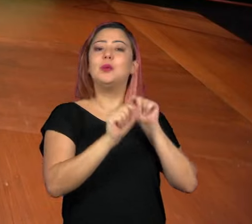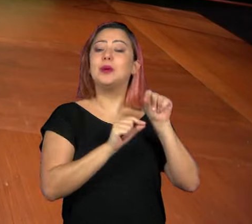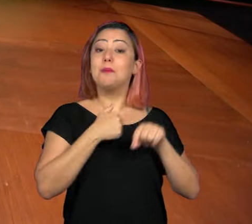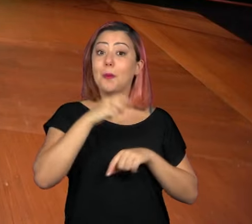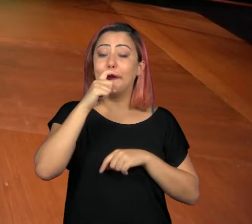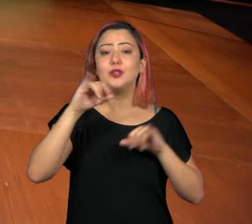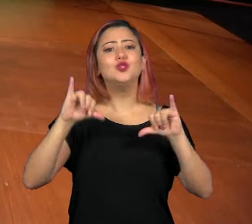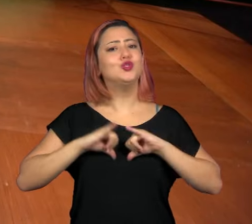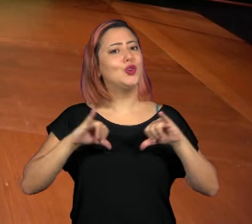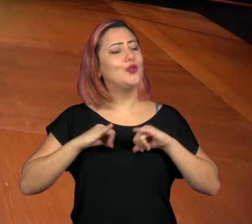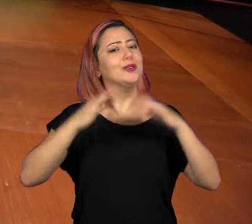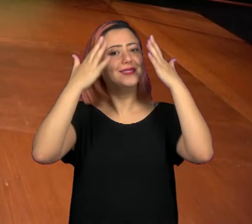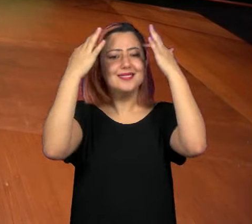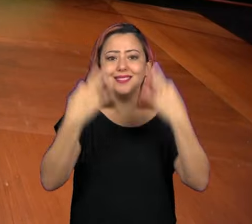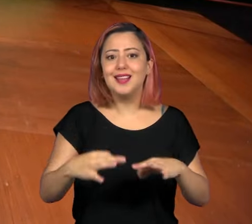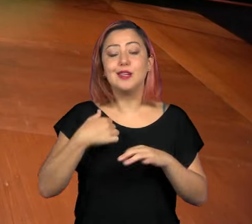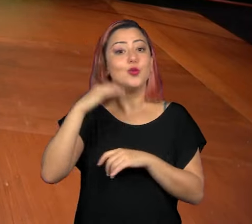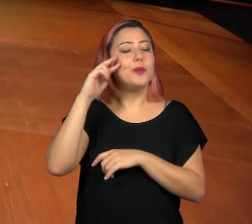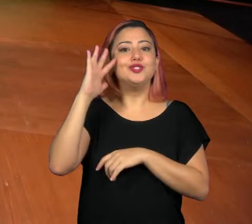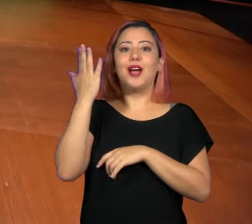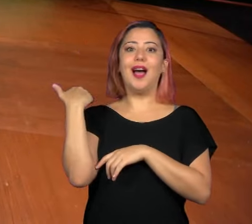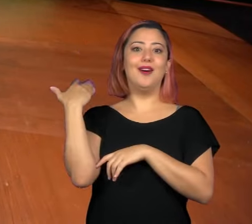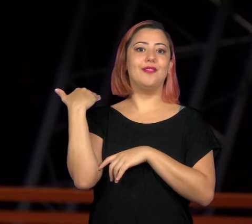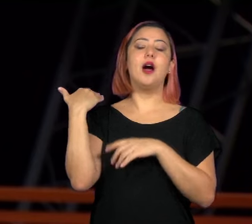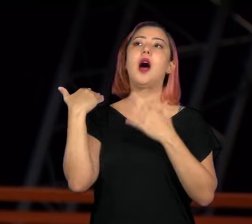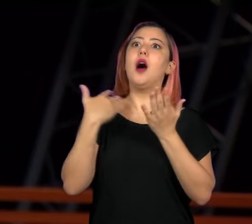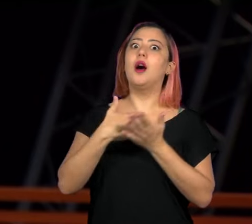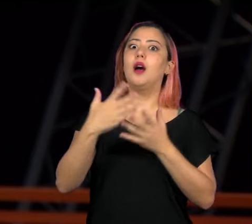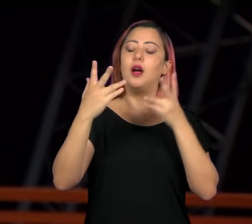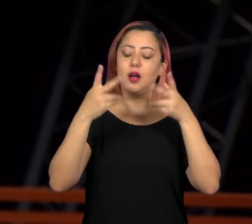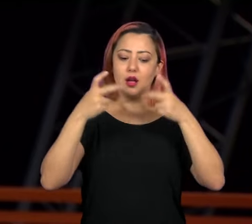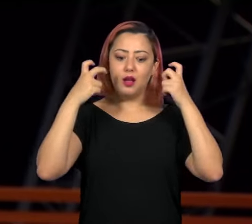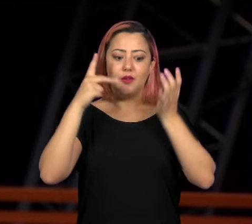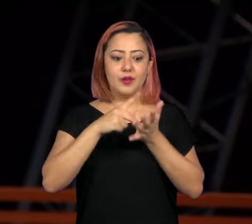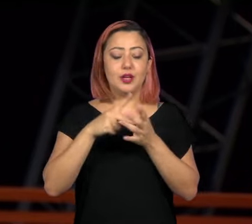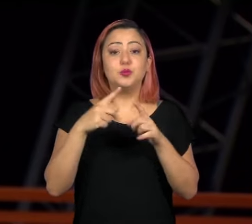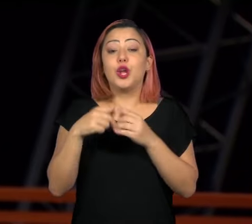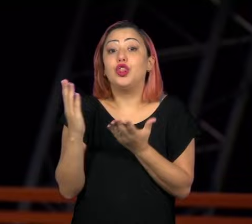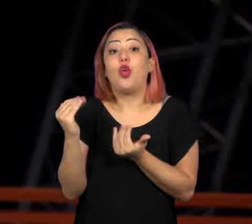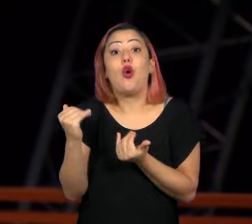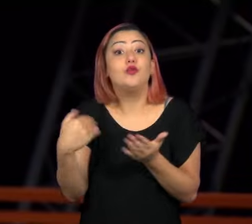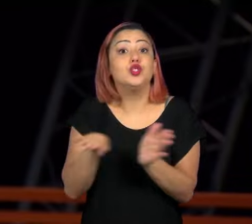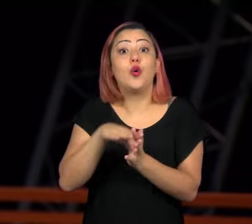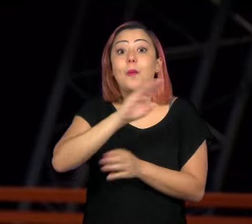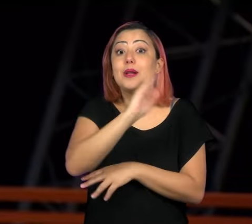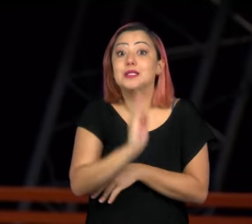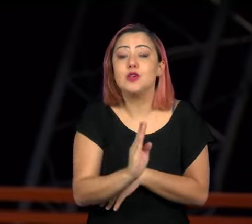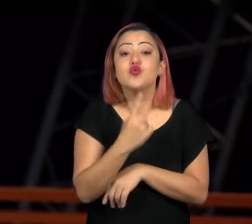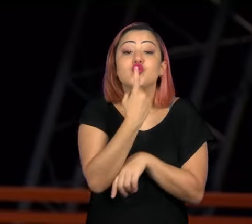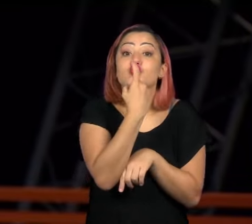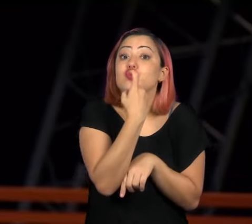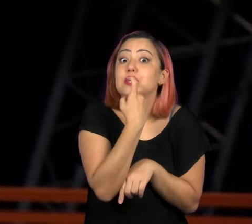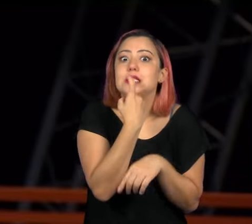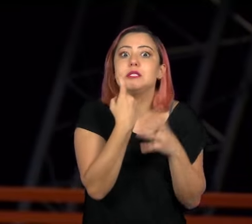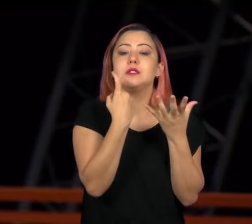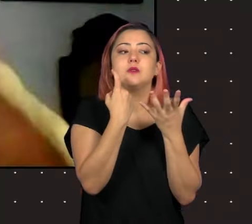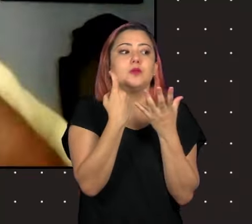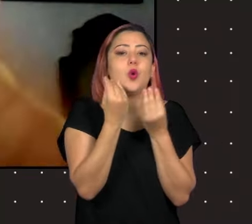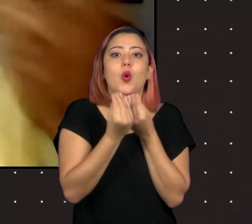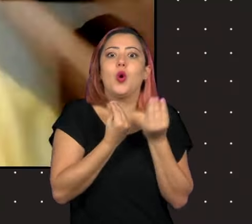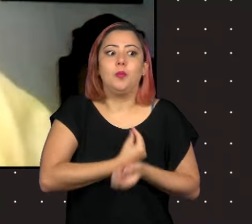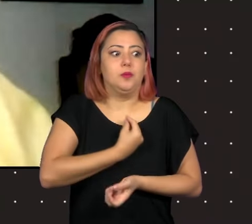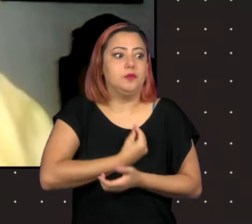sofrido. Imigrante árabe, chegou com pouca idade no Brasil, sozinho, sobrevivendo